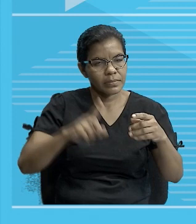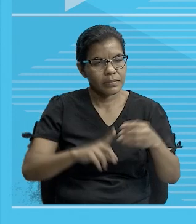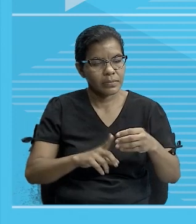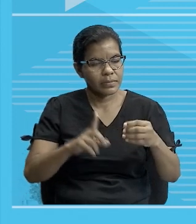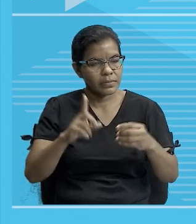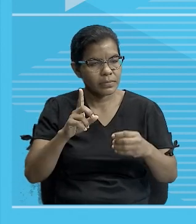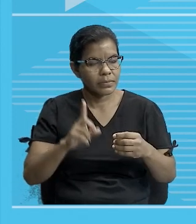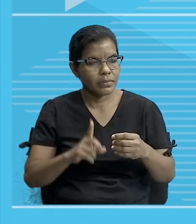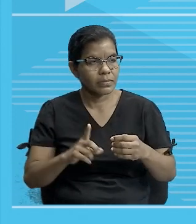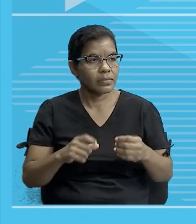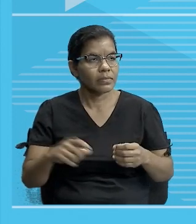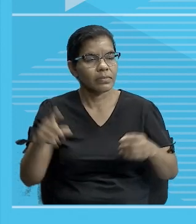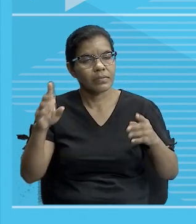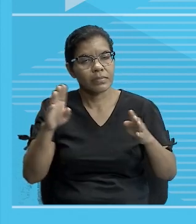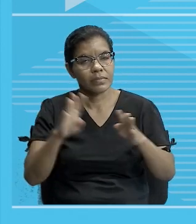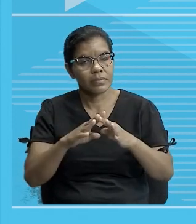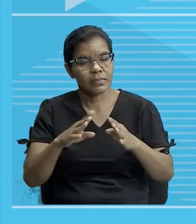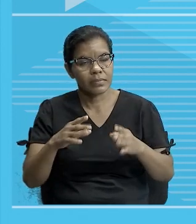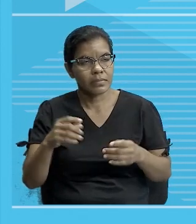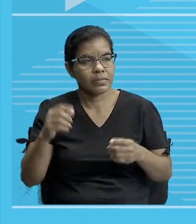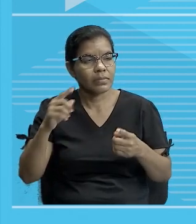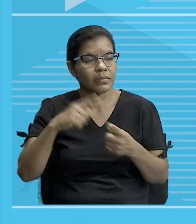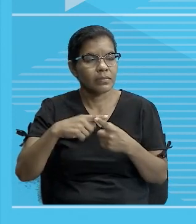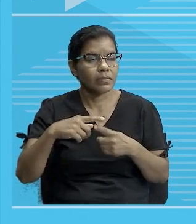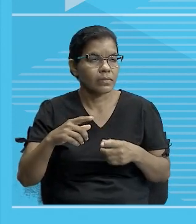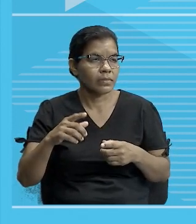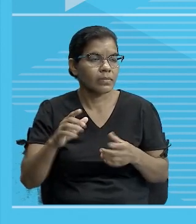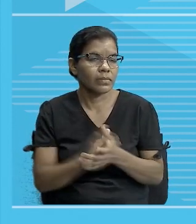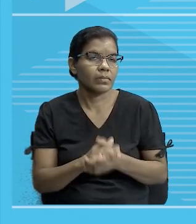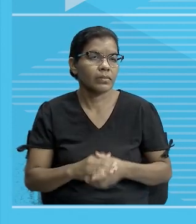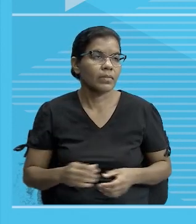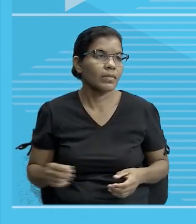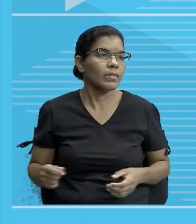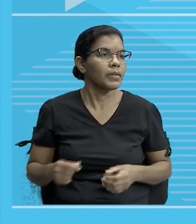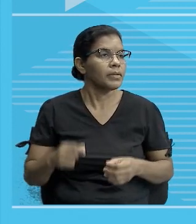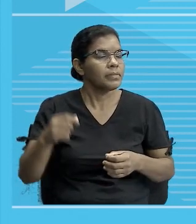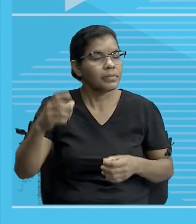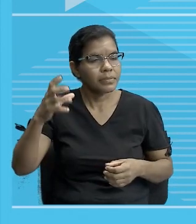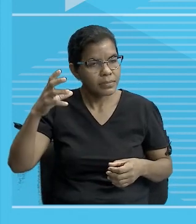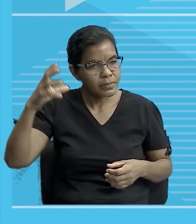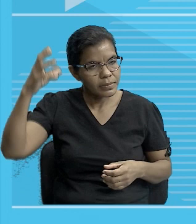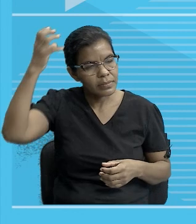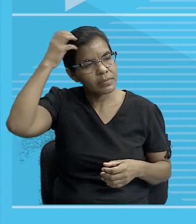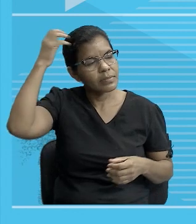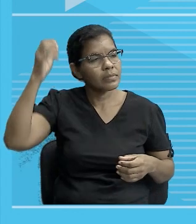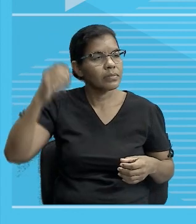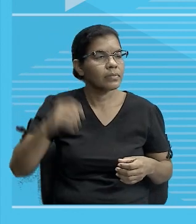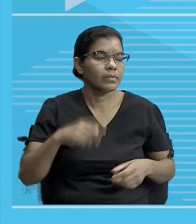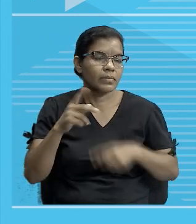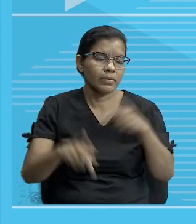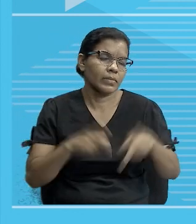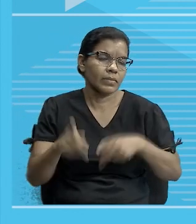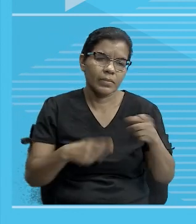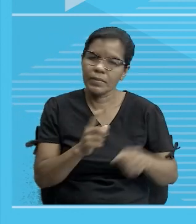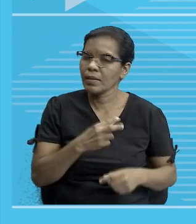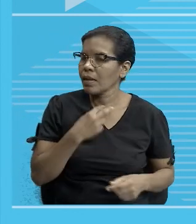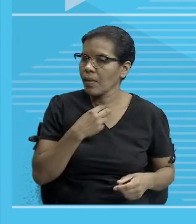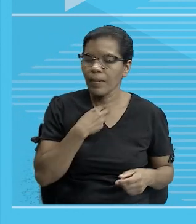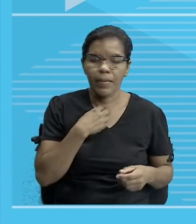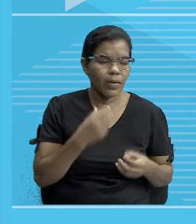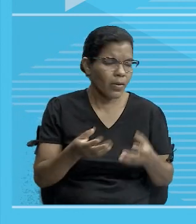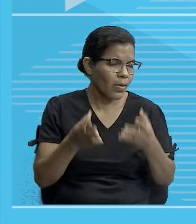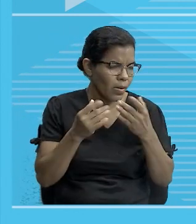da nobreza. O trabalhador não tem direito nem comer aquilo que ele produz e nem caçar os perdizes.